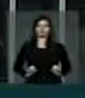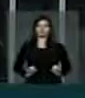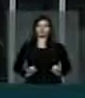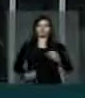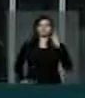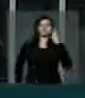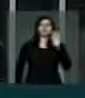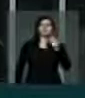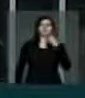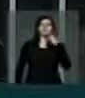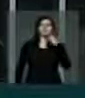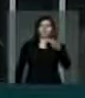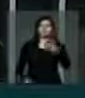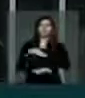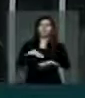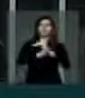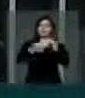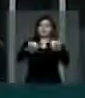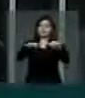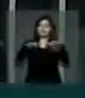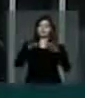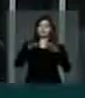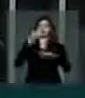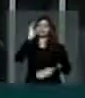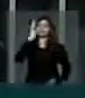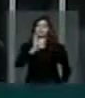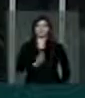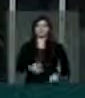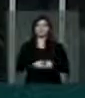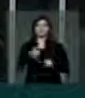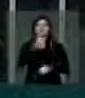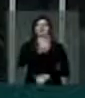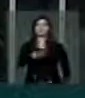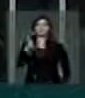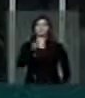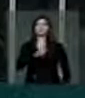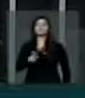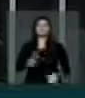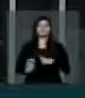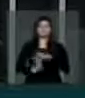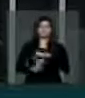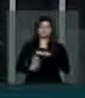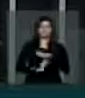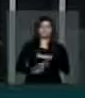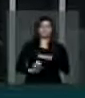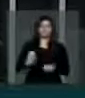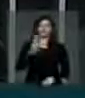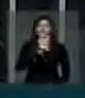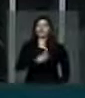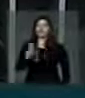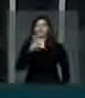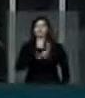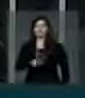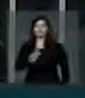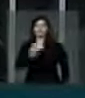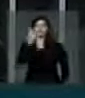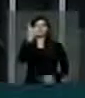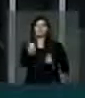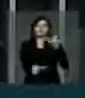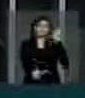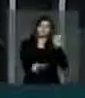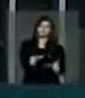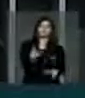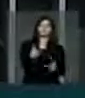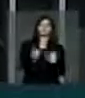ao plenário e ao país os nomes das empresas, os nomes daqueles